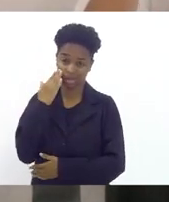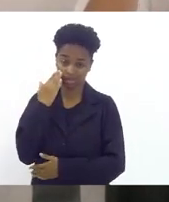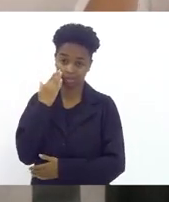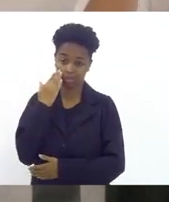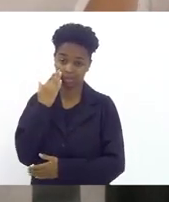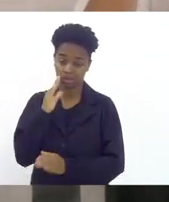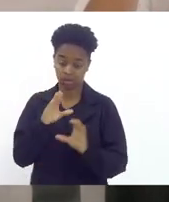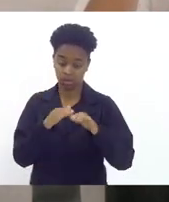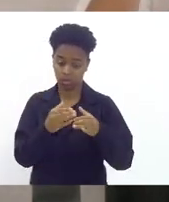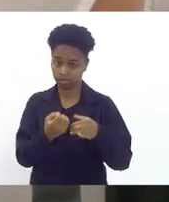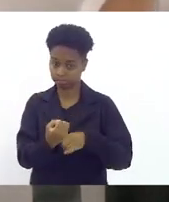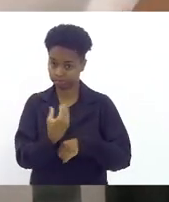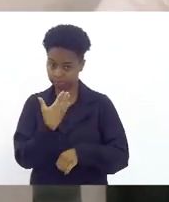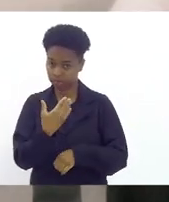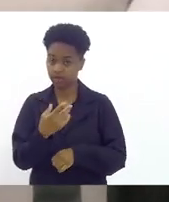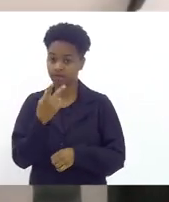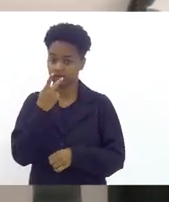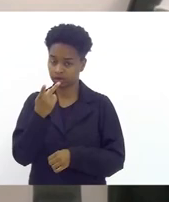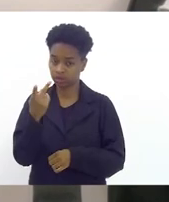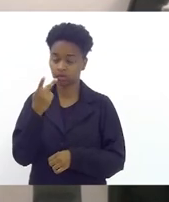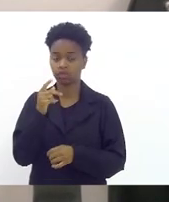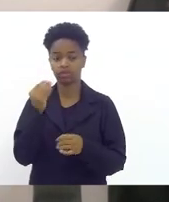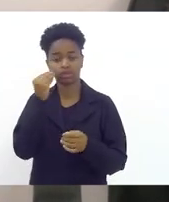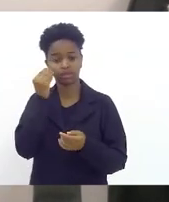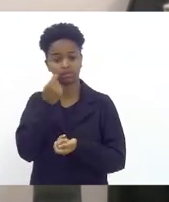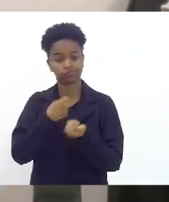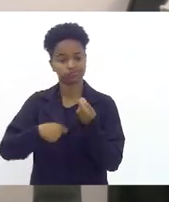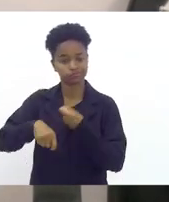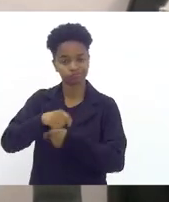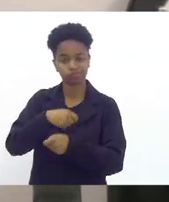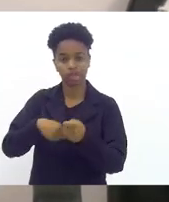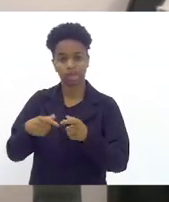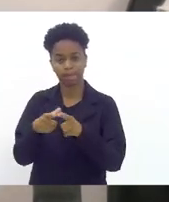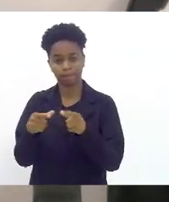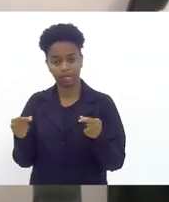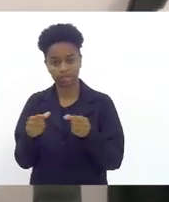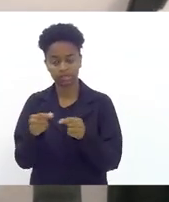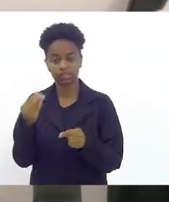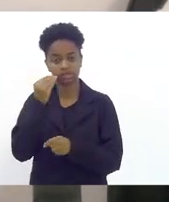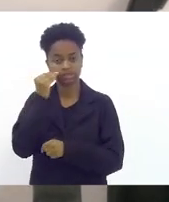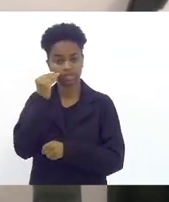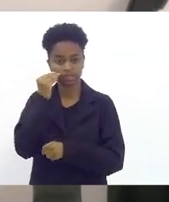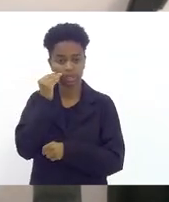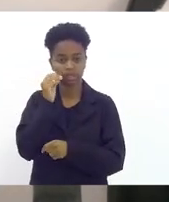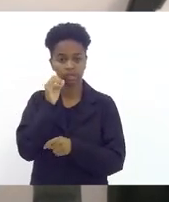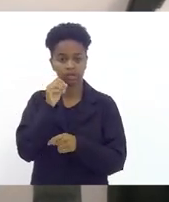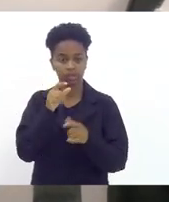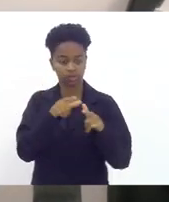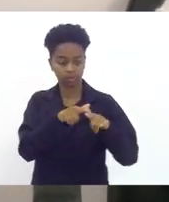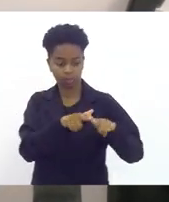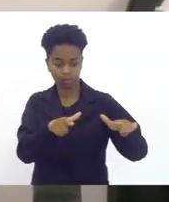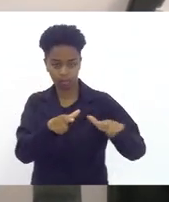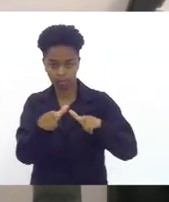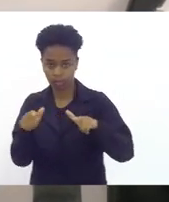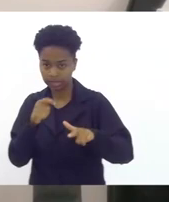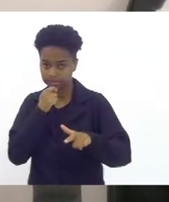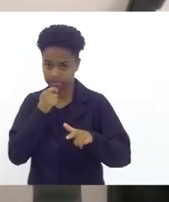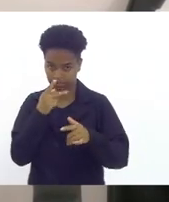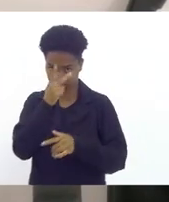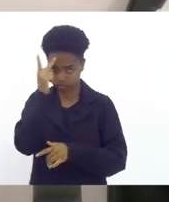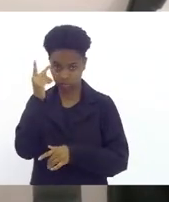comissão que está tendo uma negociação em Brasília para que esses cargos vagos sejam